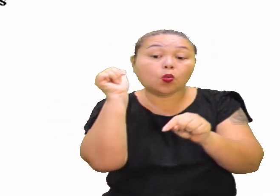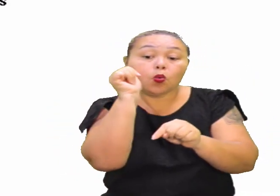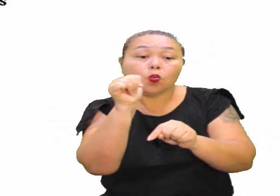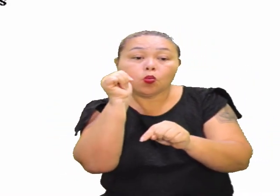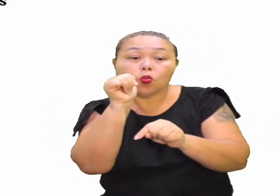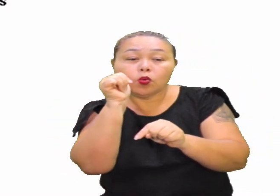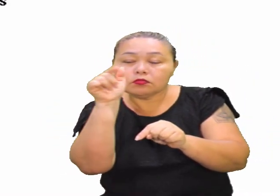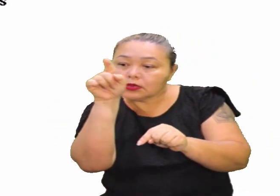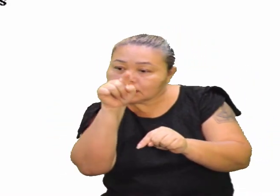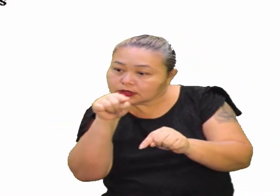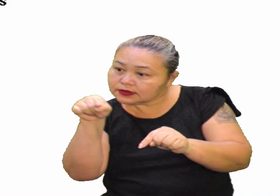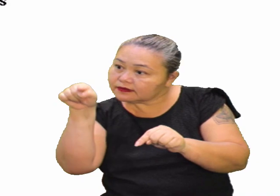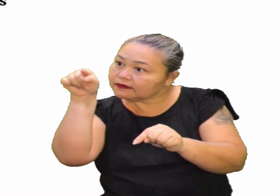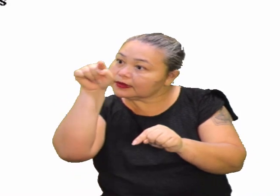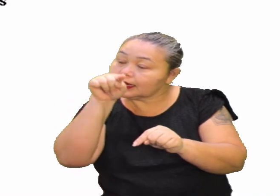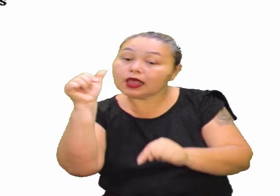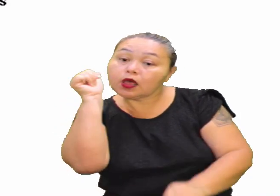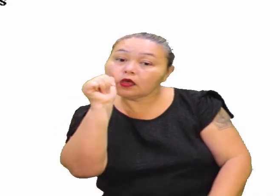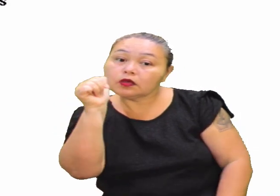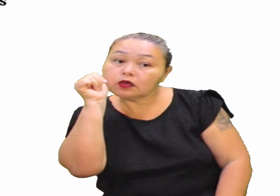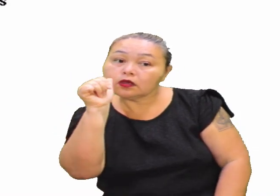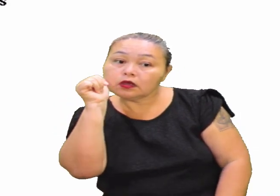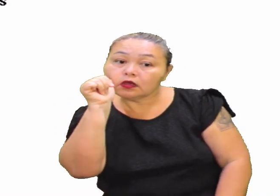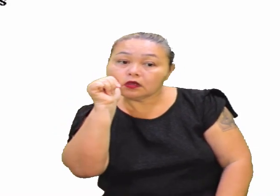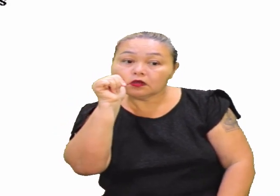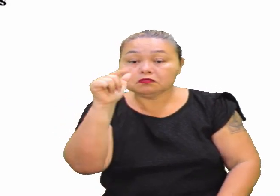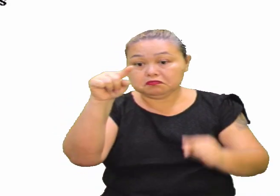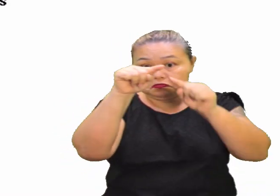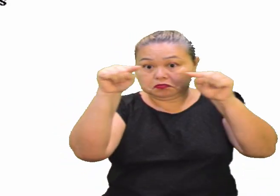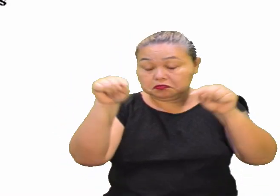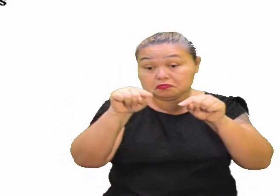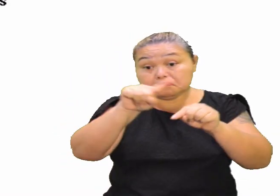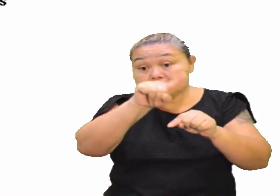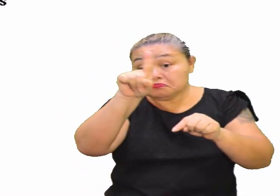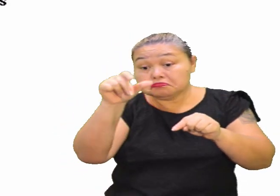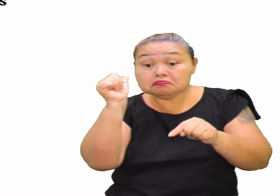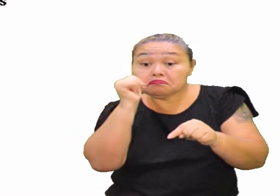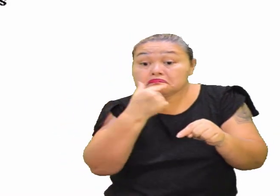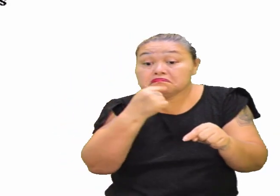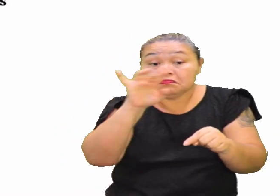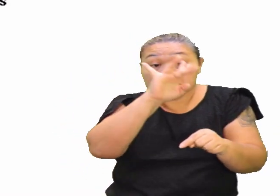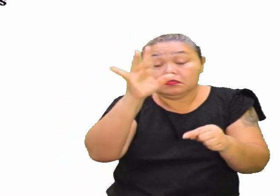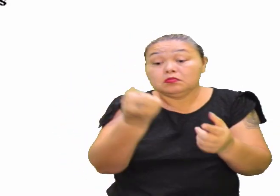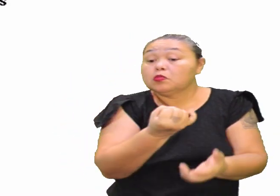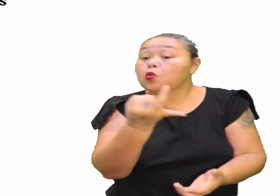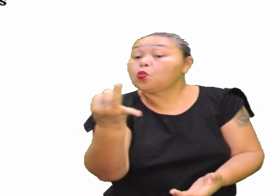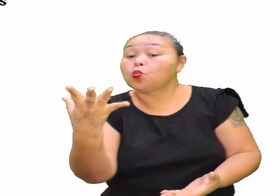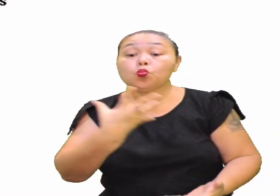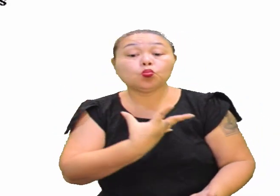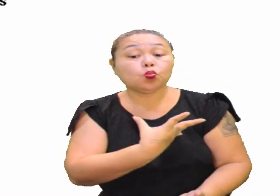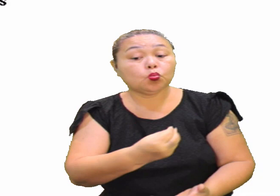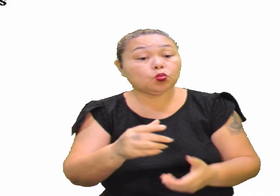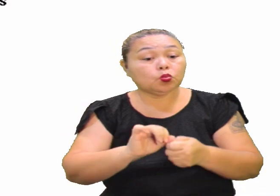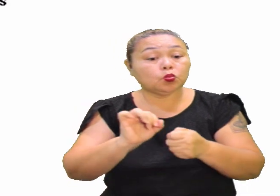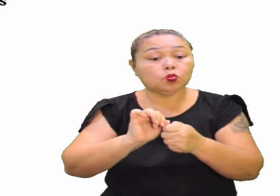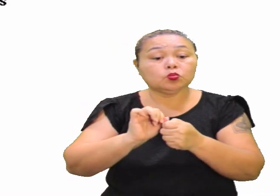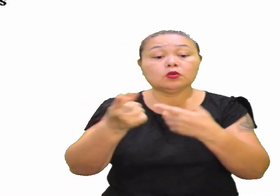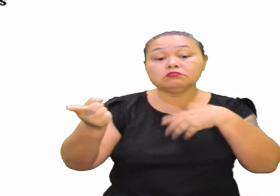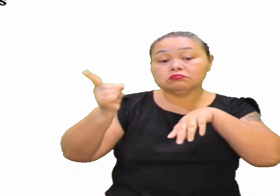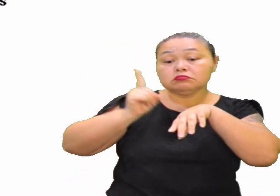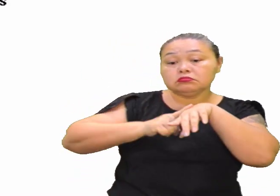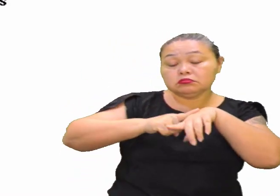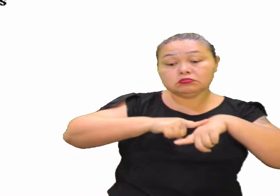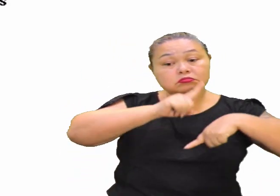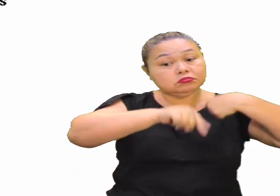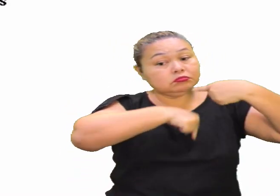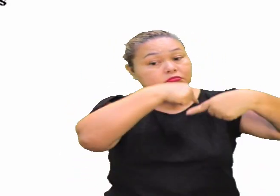tem fator externo interferindo, está evoluindo. Quando tem fator externo, está passando pelo processo